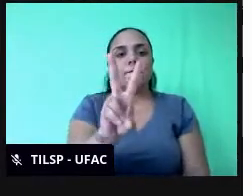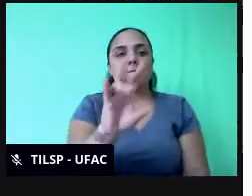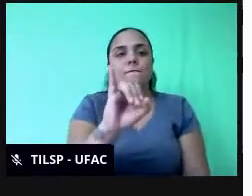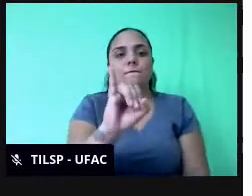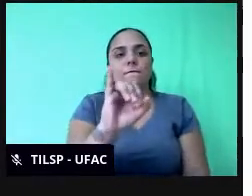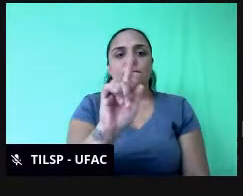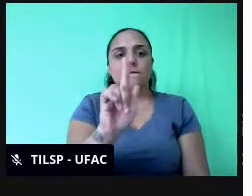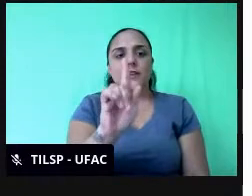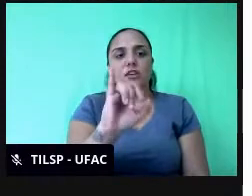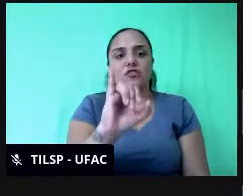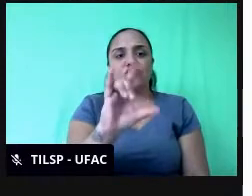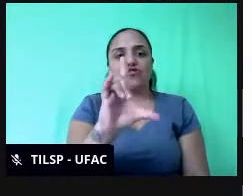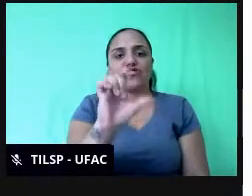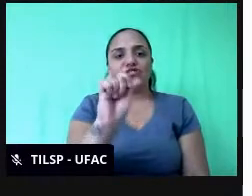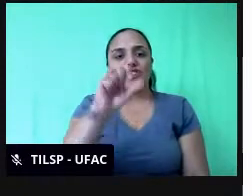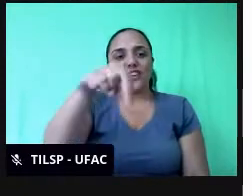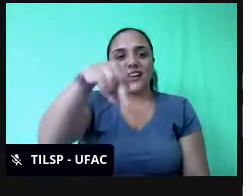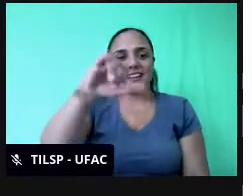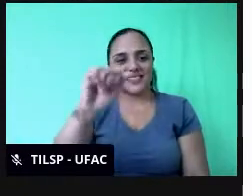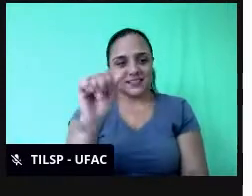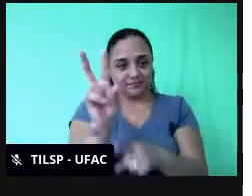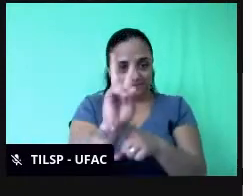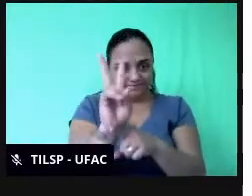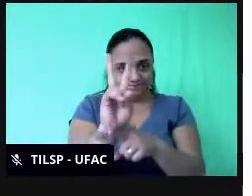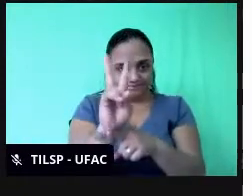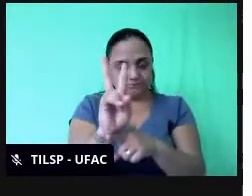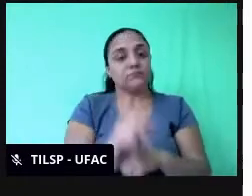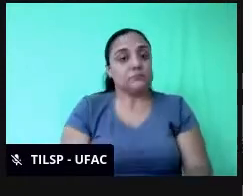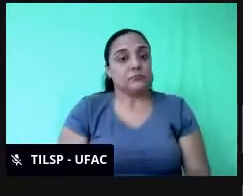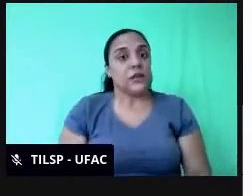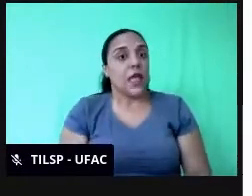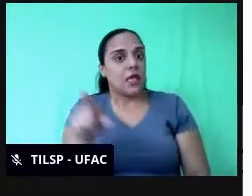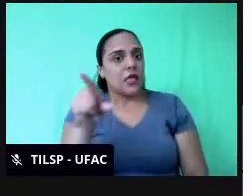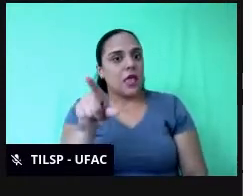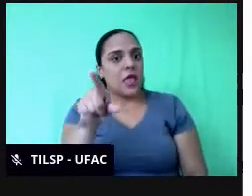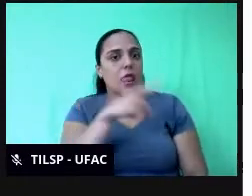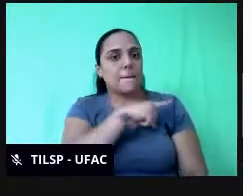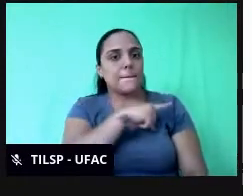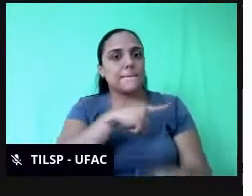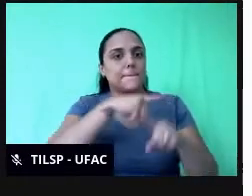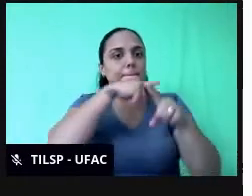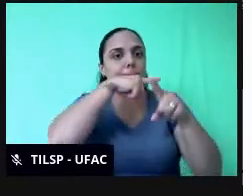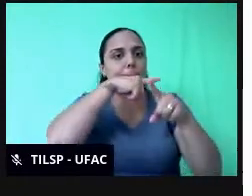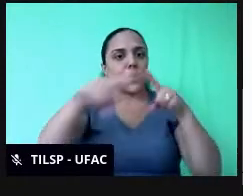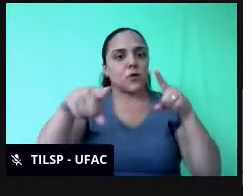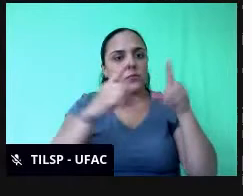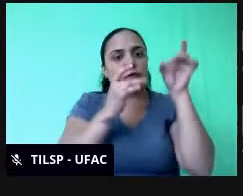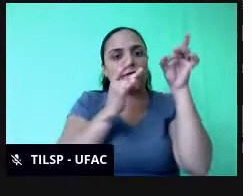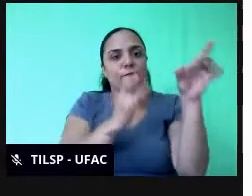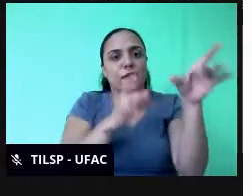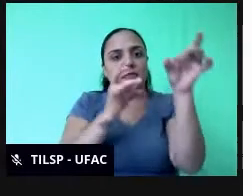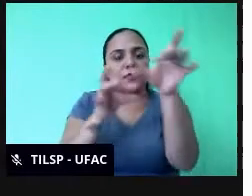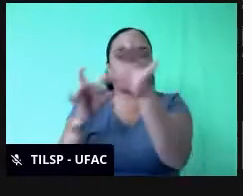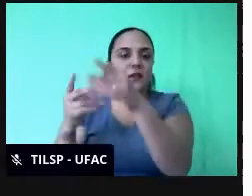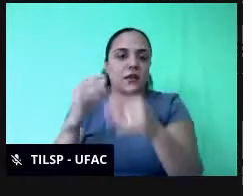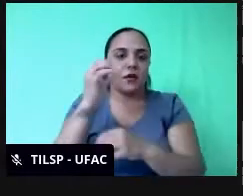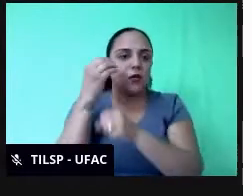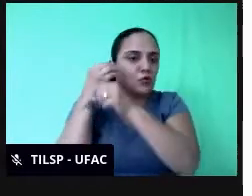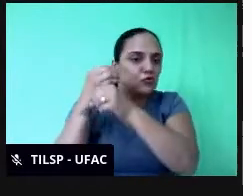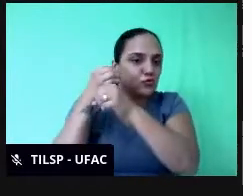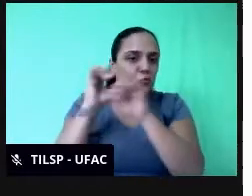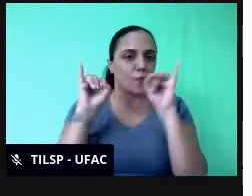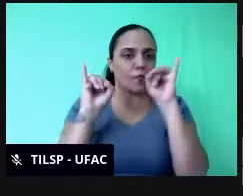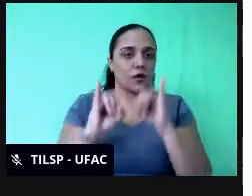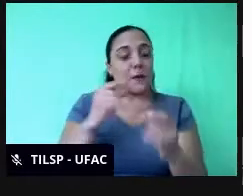proteicos veganos, mas recentemente ela bloqueou a venda da suplementação de proteína da